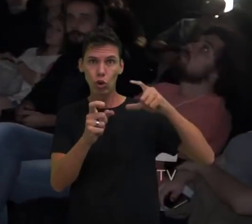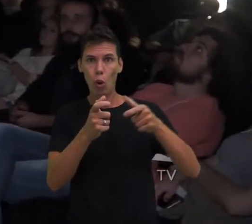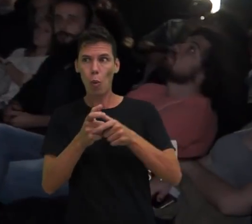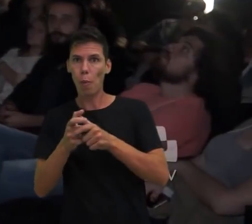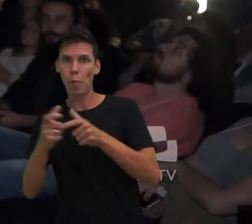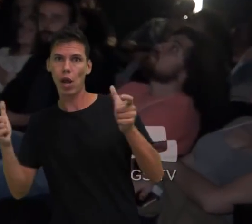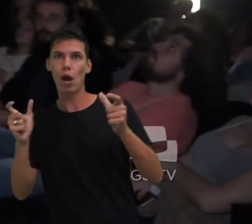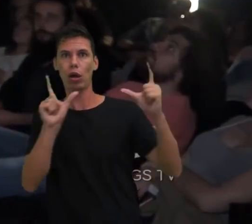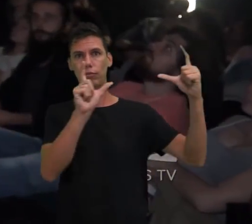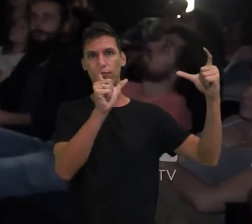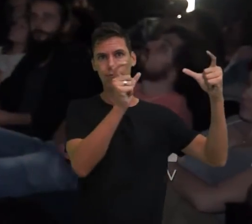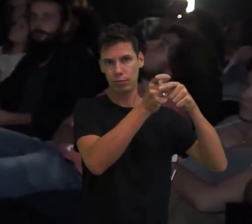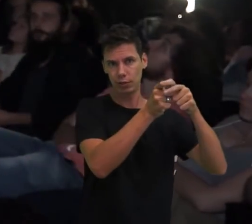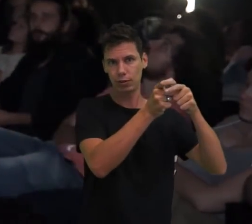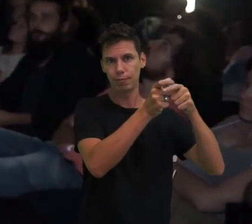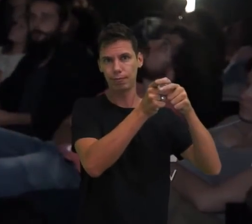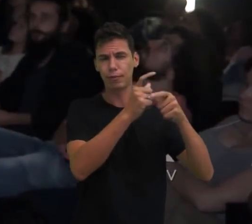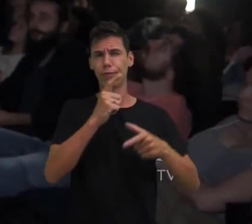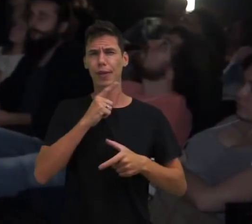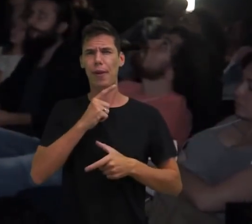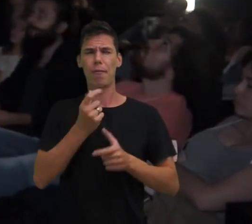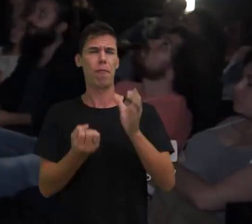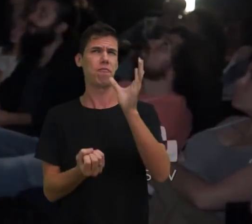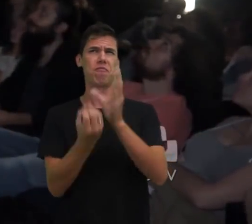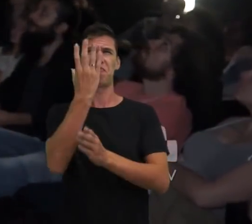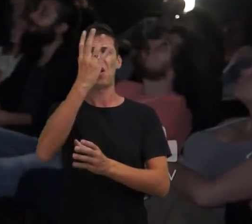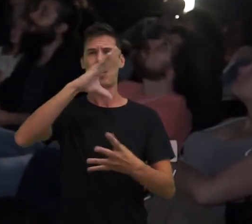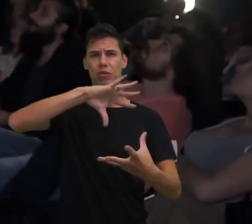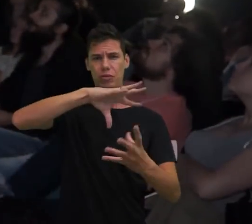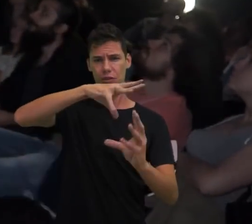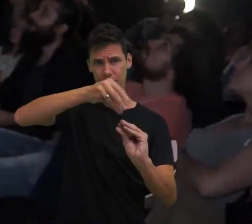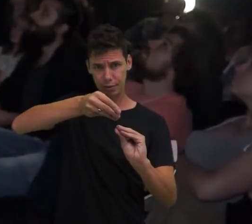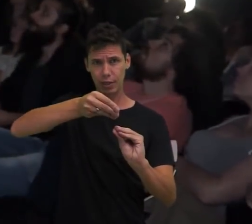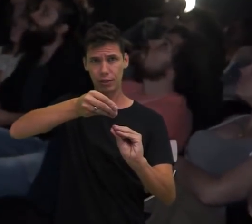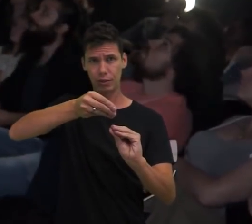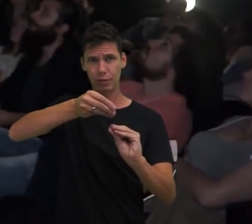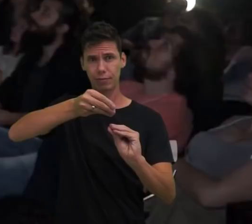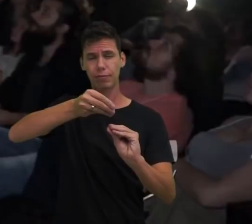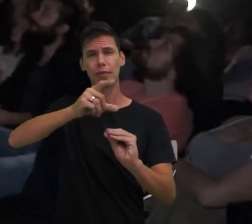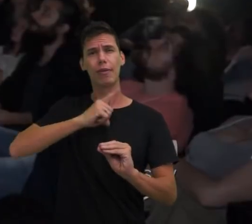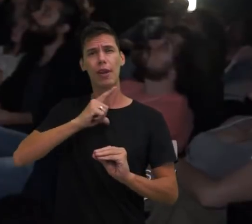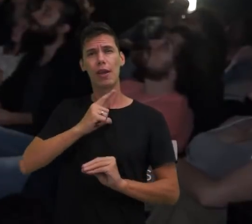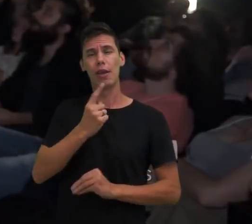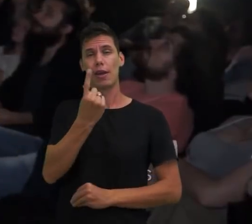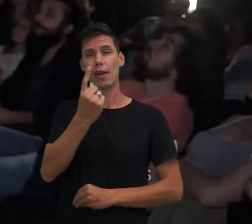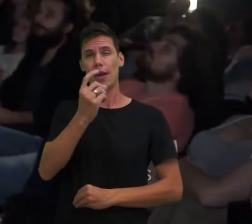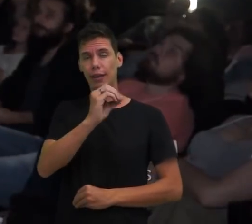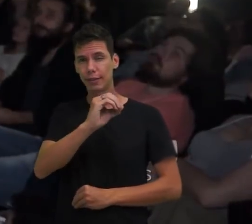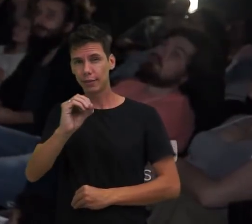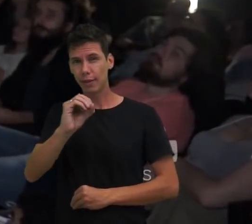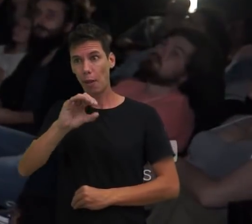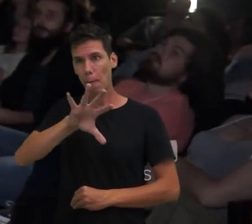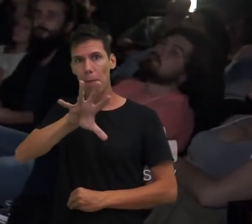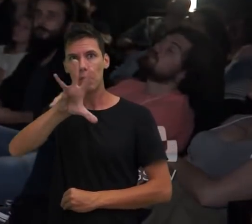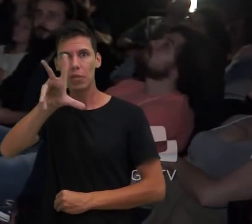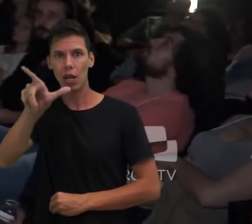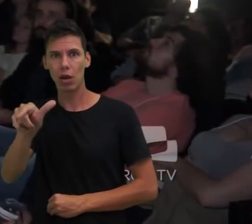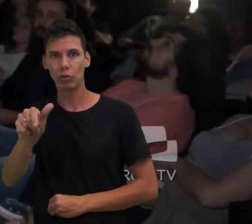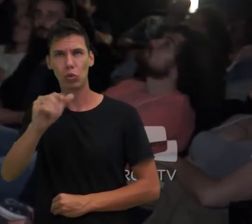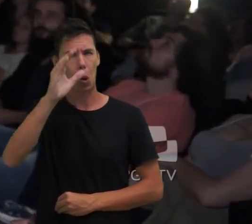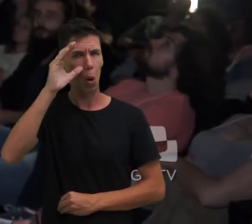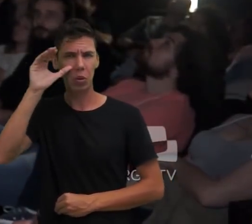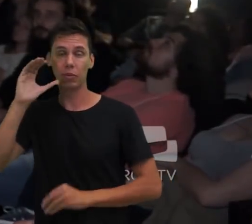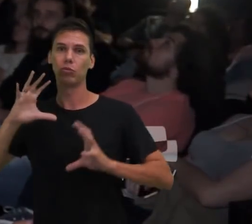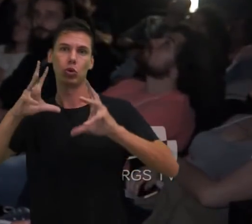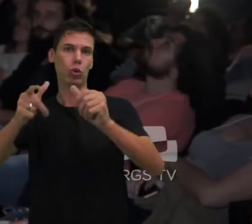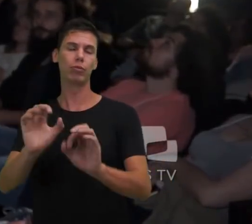super comuns, tem muitos deles na Via Láctea, tá? Se estima que tenha 100 milhões, claro, a gente não observou 100 milhões. É um